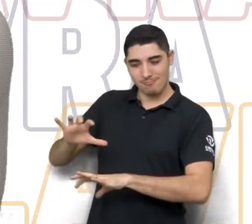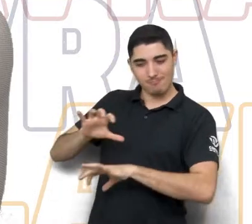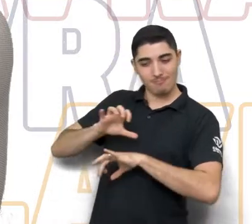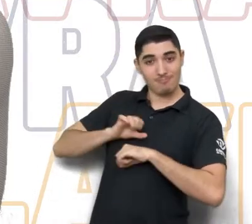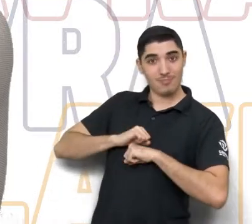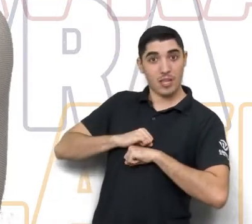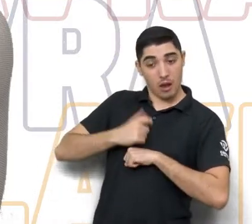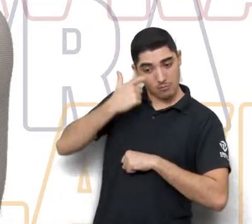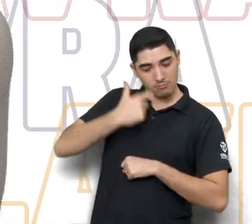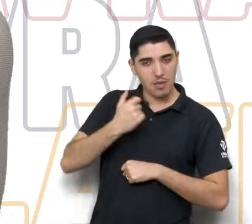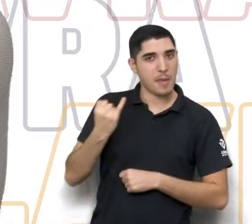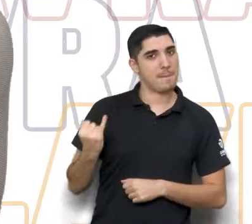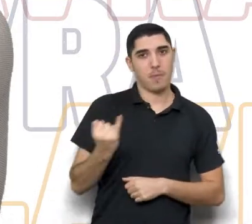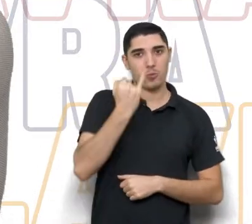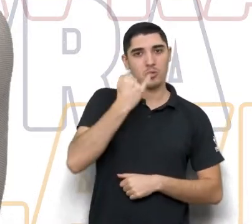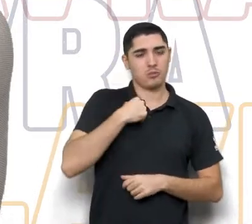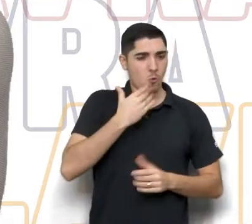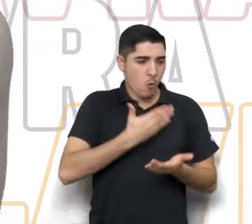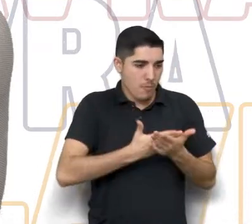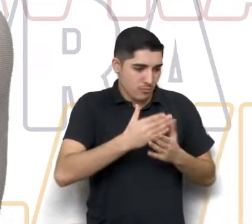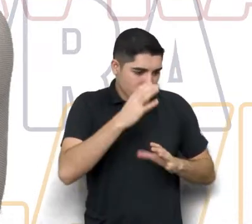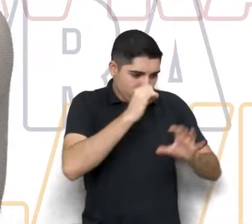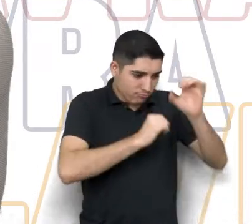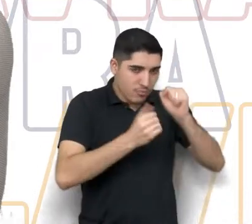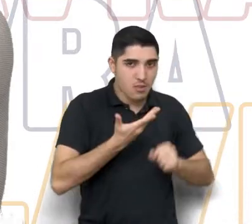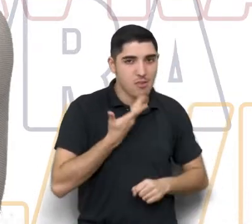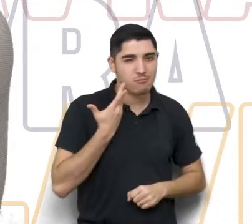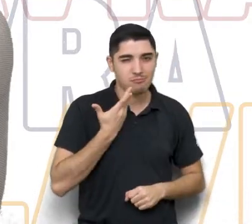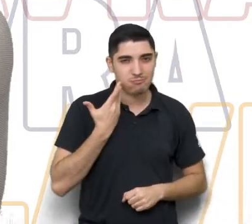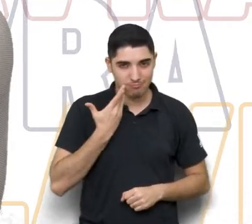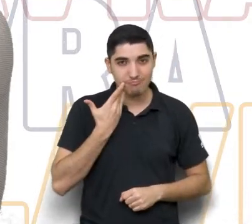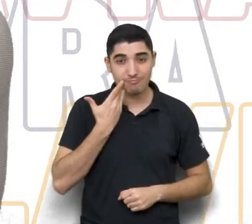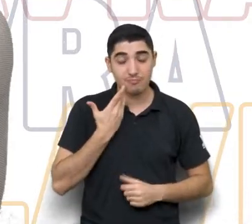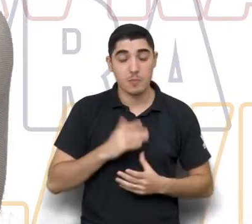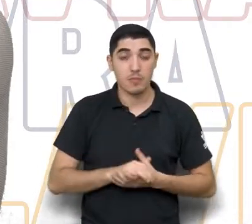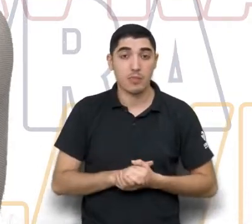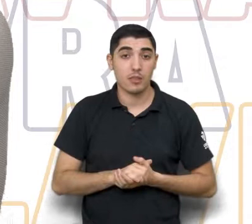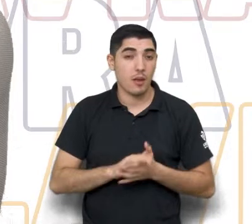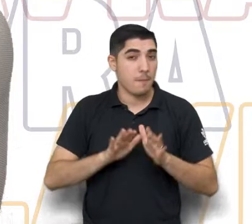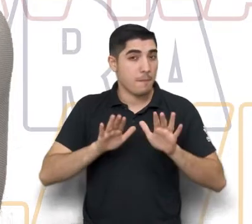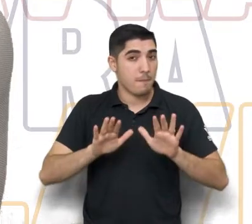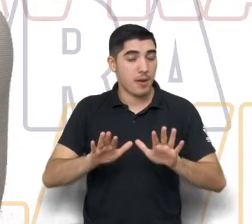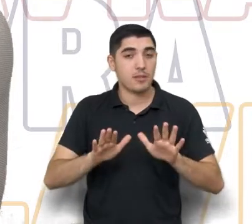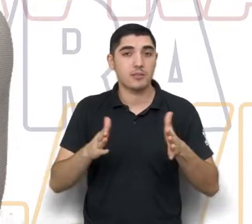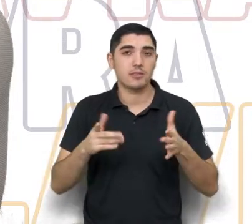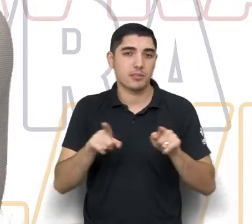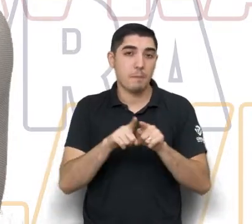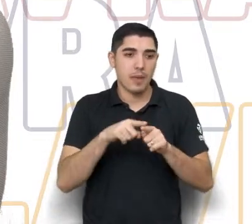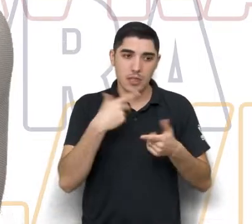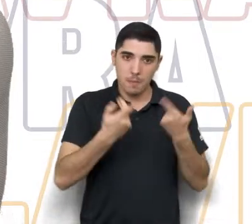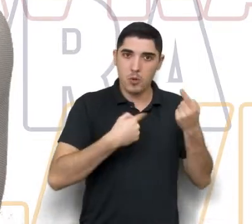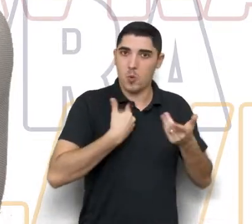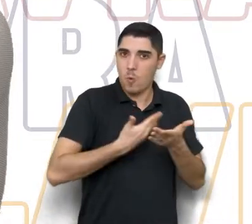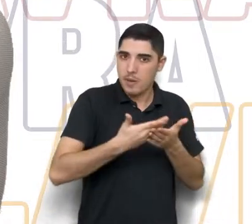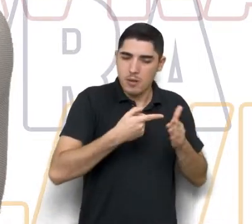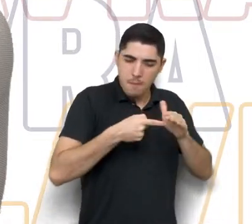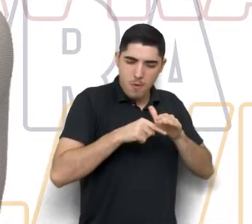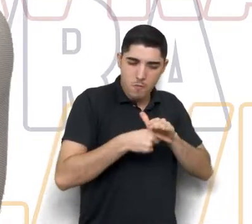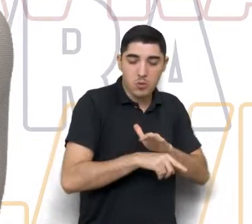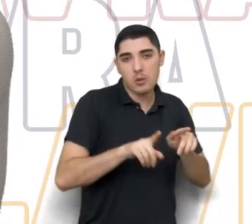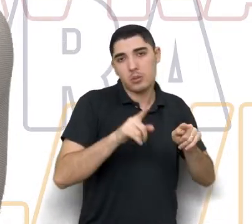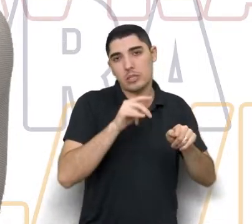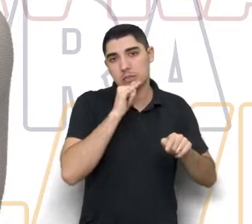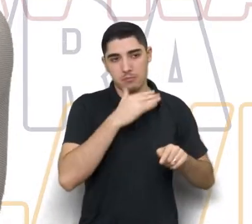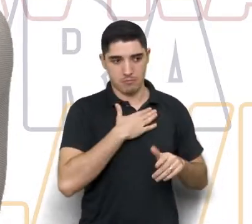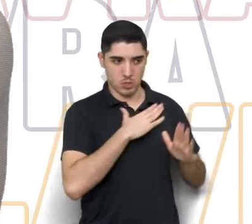Isso foi muito importante para a minha formação, né? Agora, eu fui me aprimorando, né? Porque